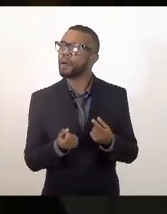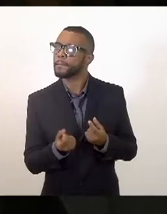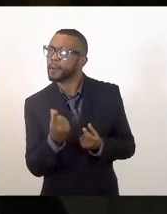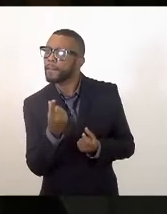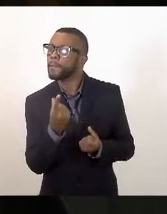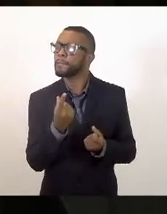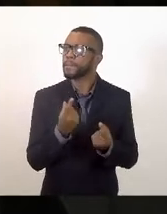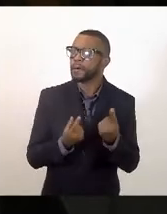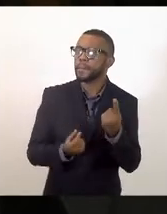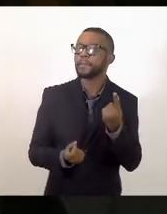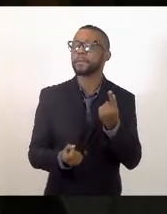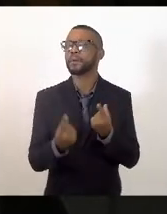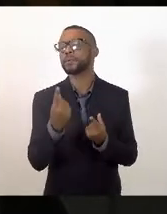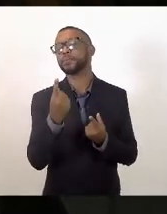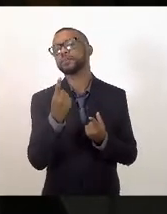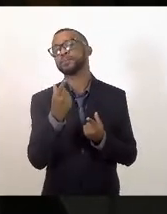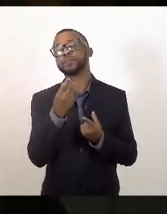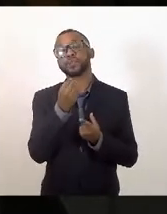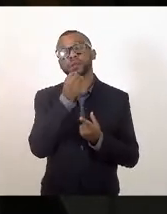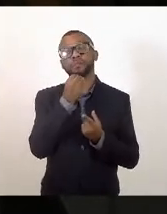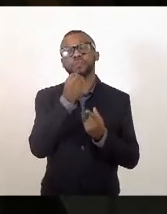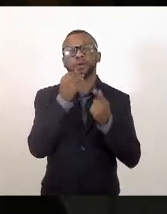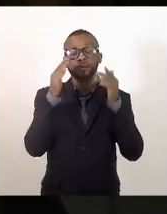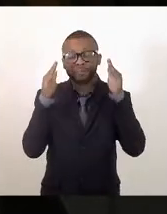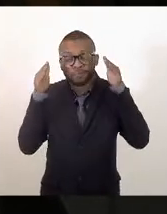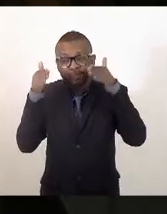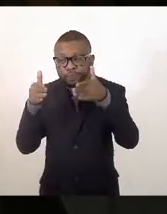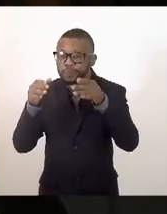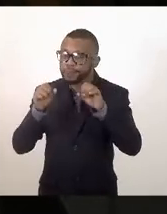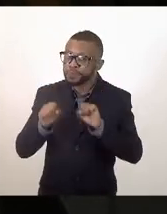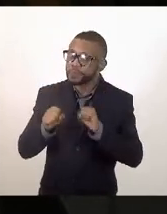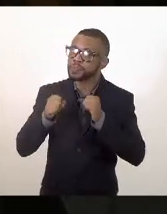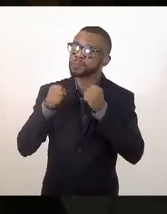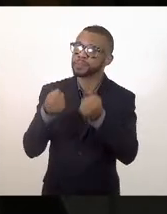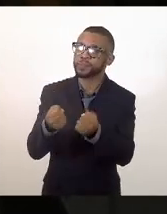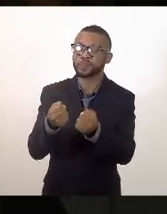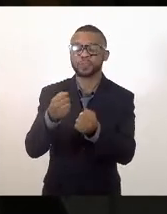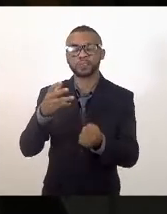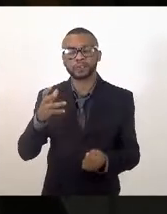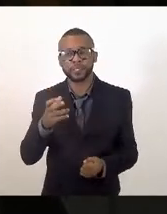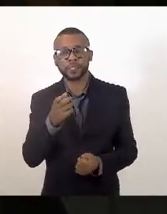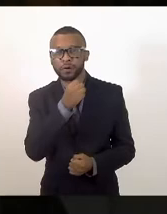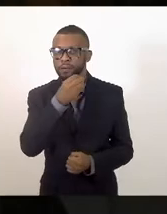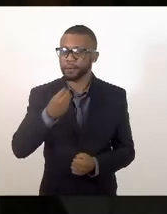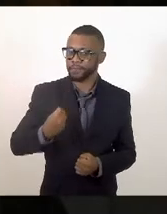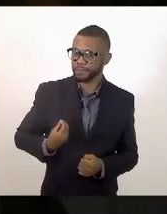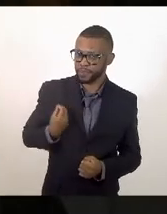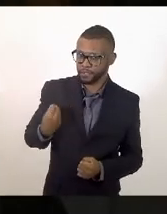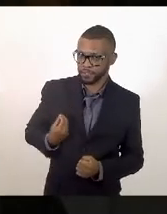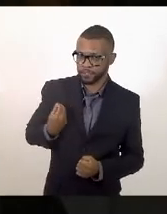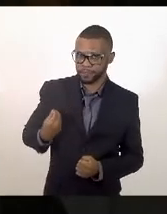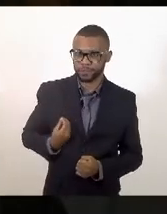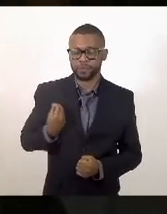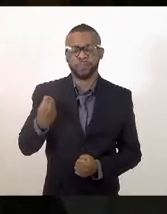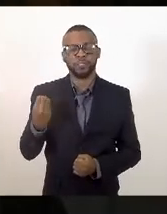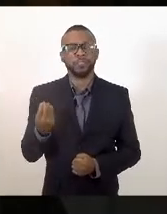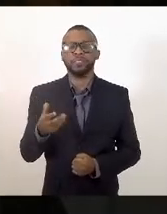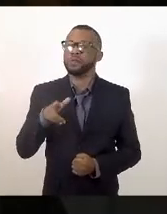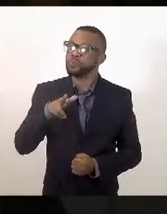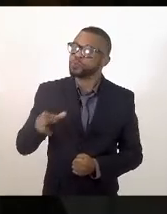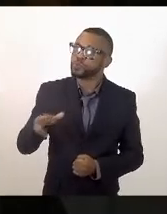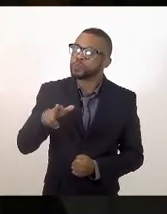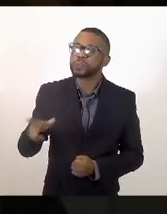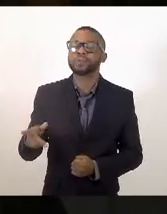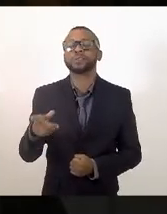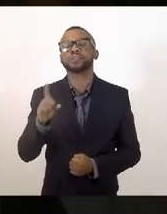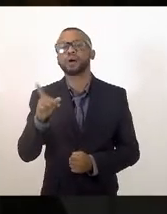praxe, deviam se dedicar a salvar vidas e não